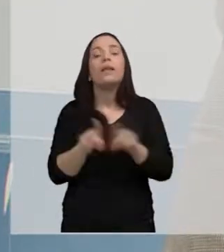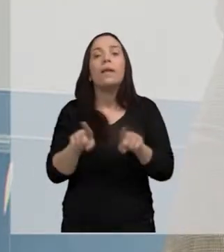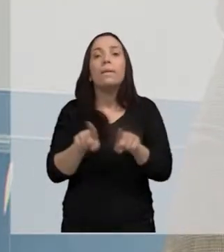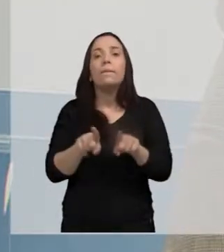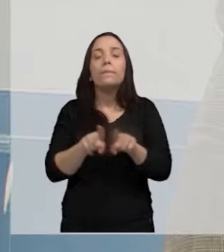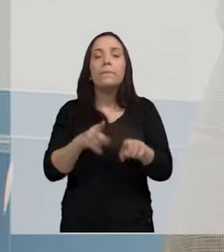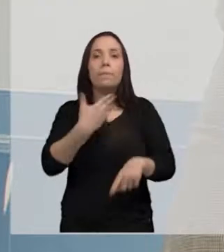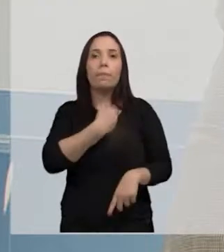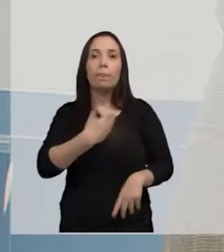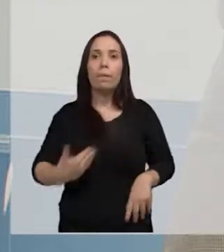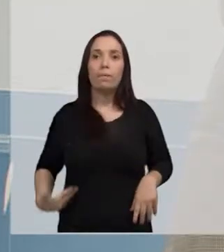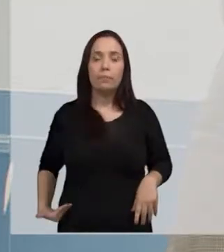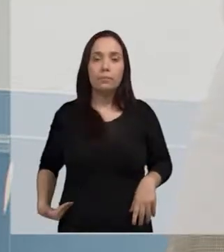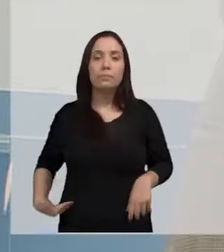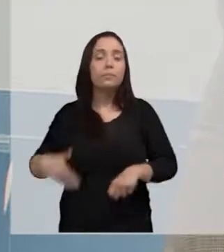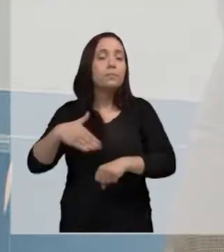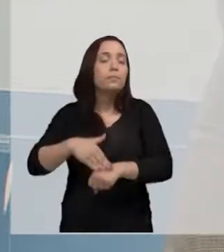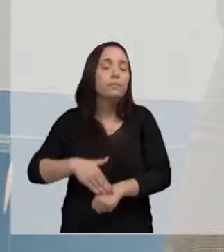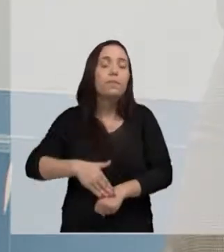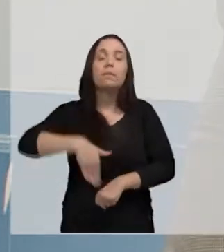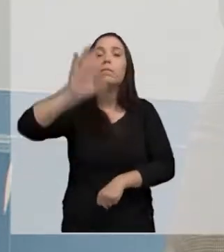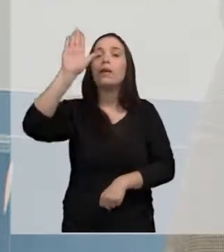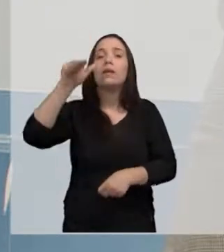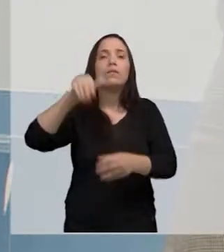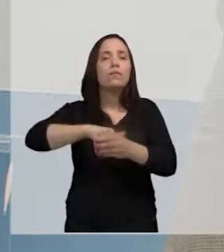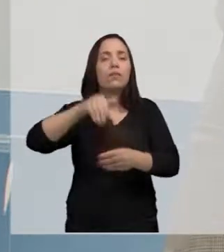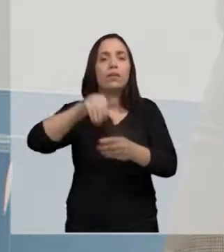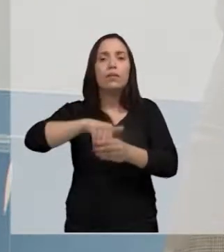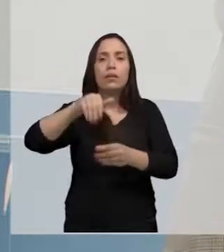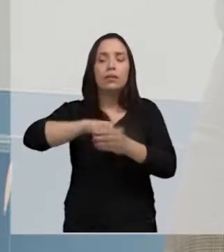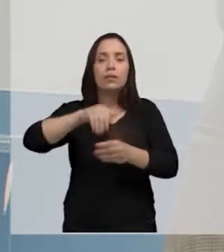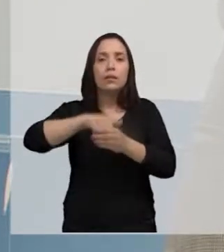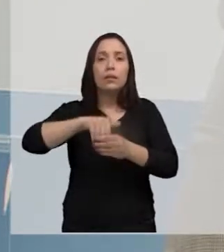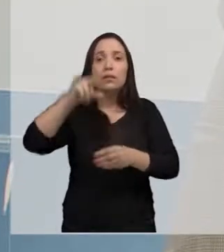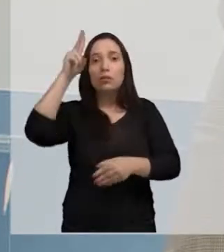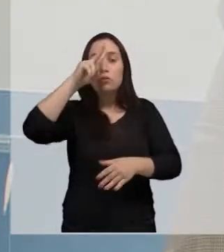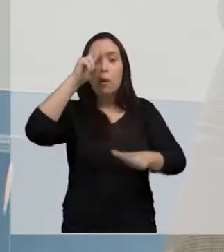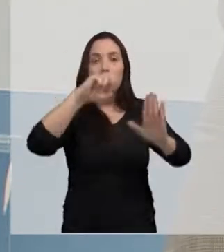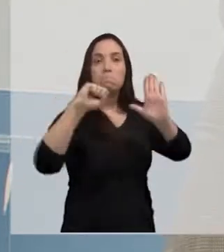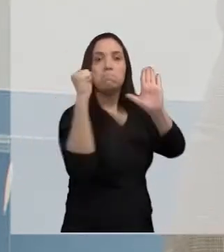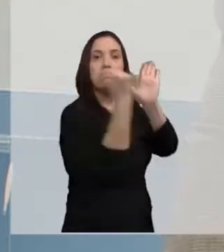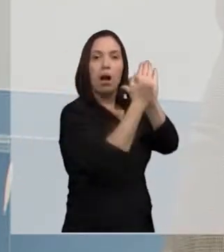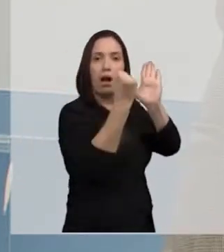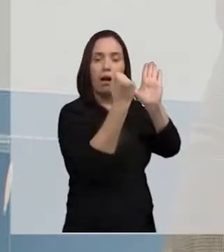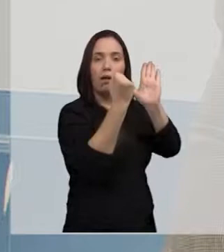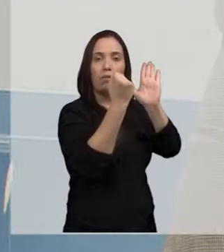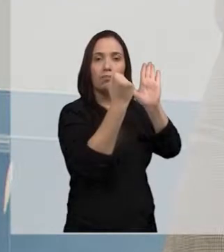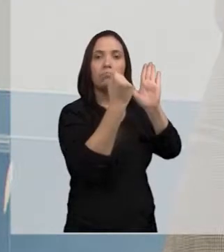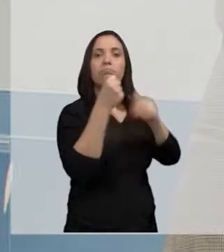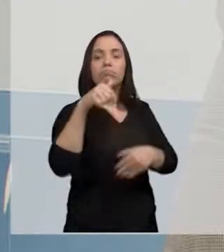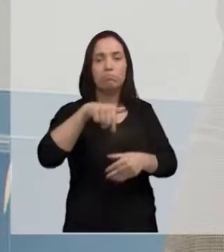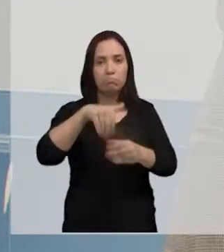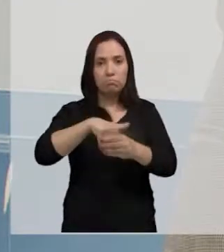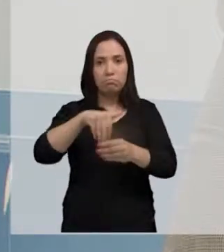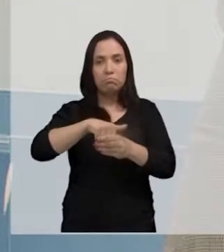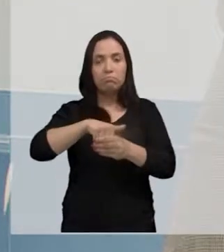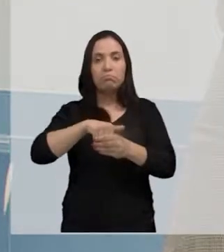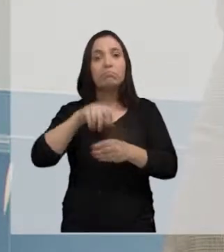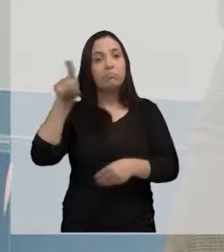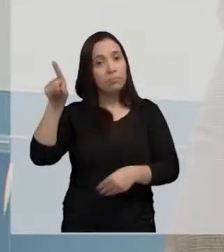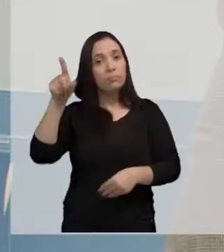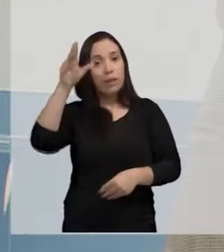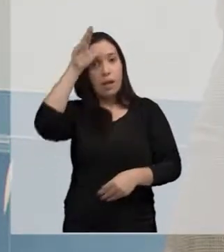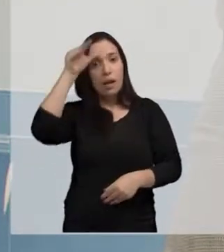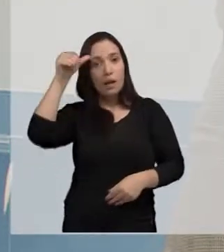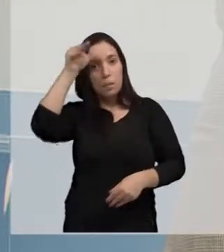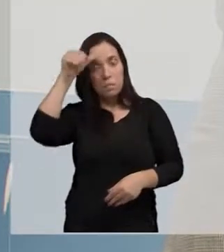disso, o governador que teve a maior votação proporcional da história nessa eleição foi Camilo